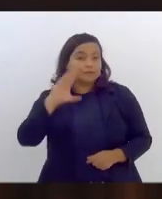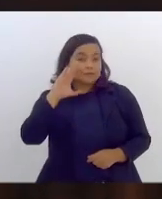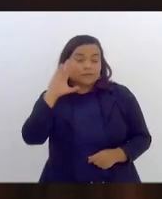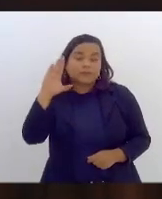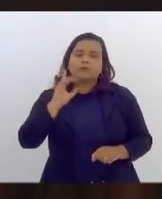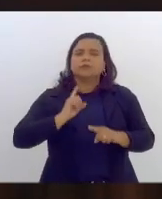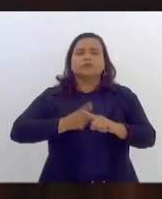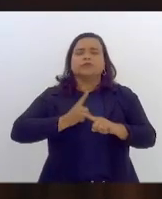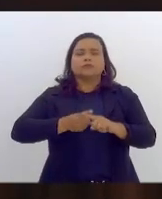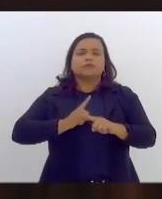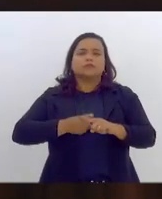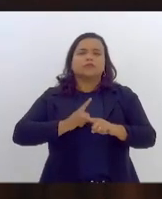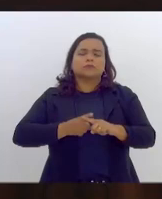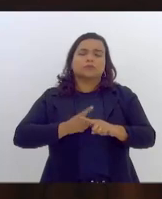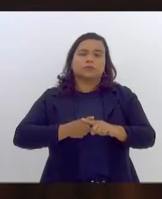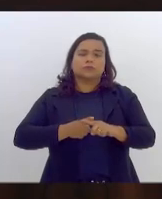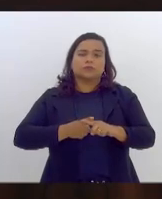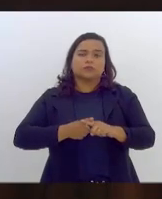principalmente por ser